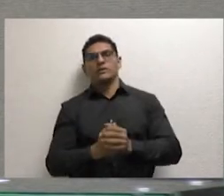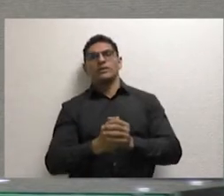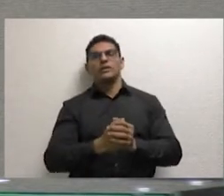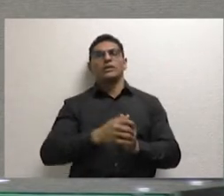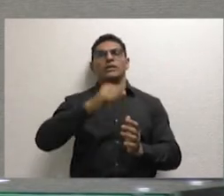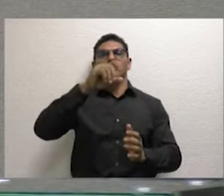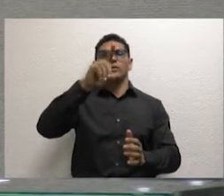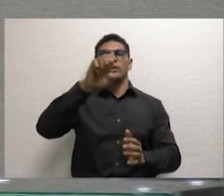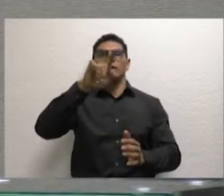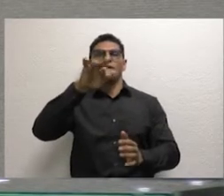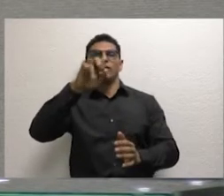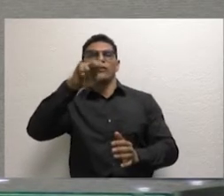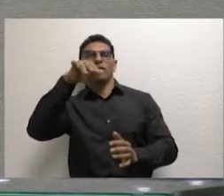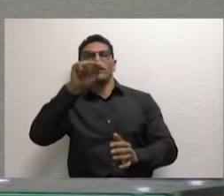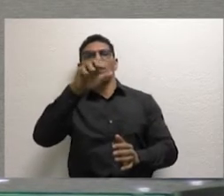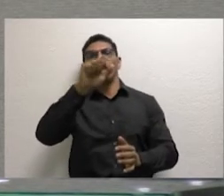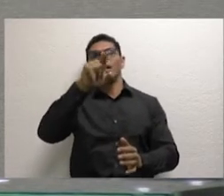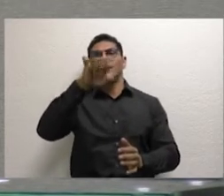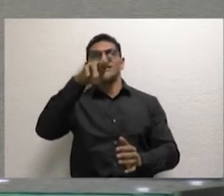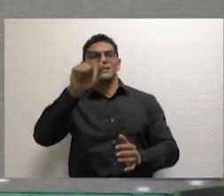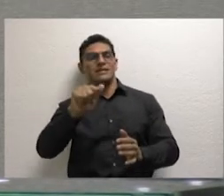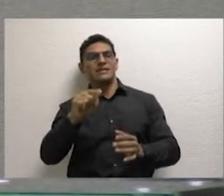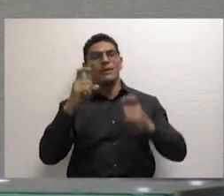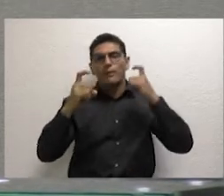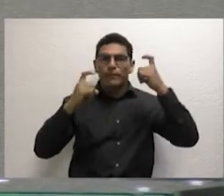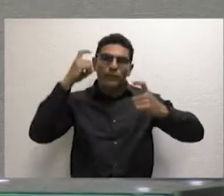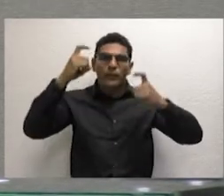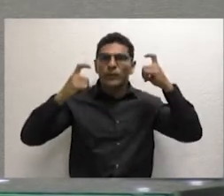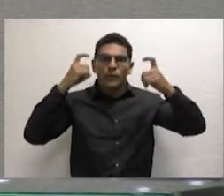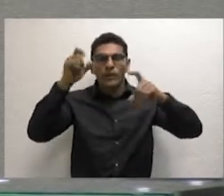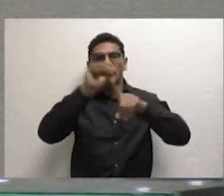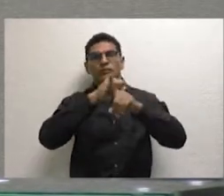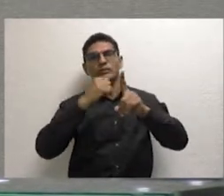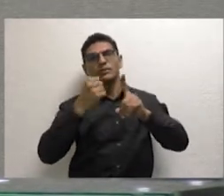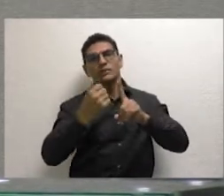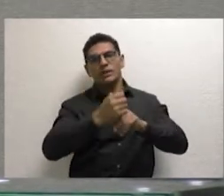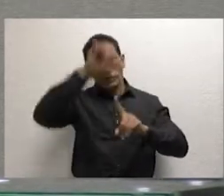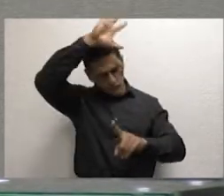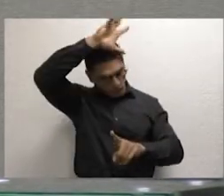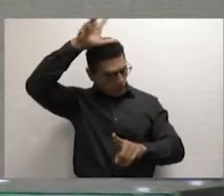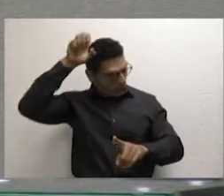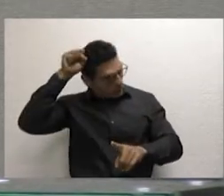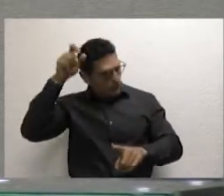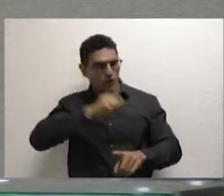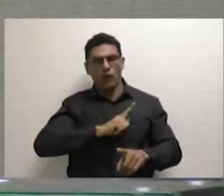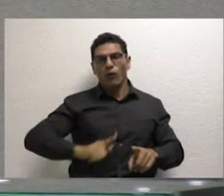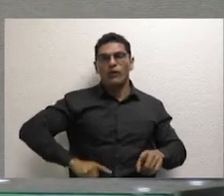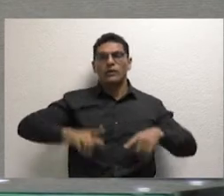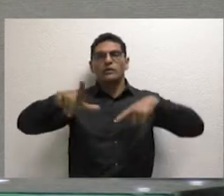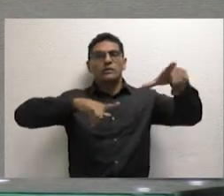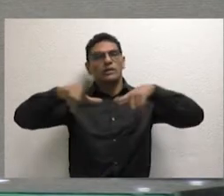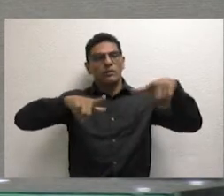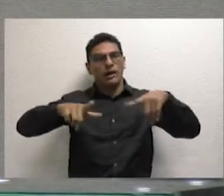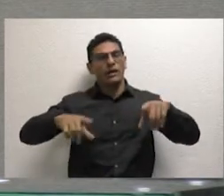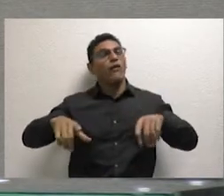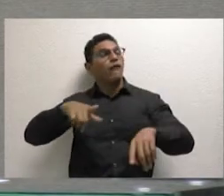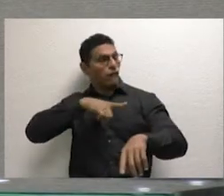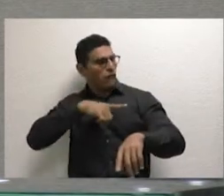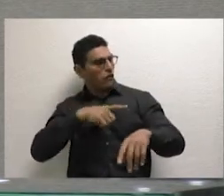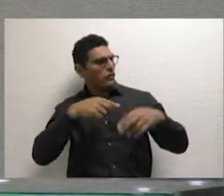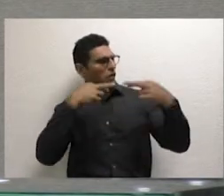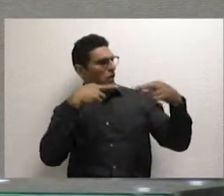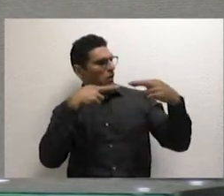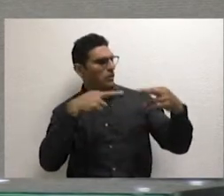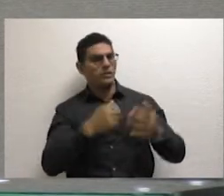população do Estado do Amazonas portanto é um governo que trabalha evidentemente que as críticas virão mas o